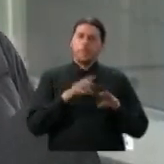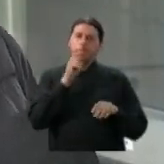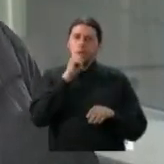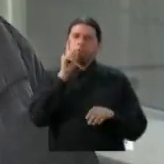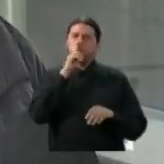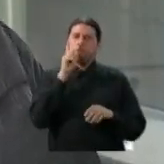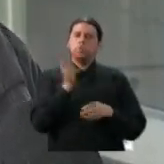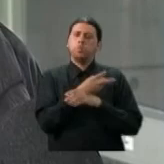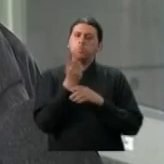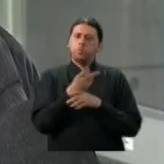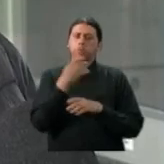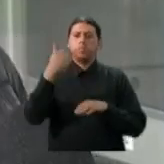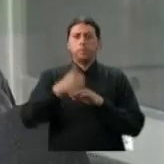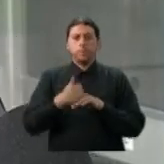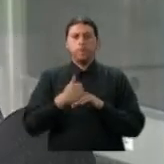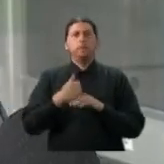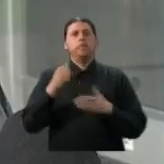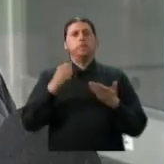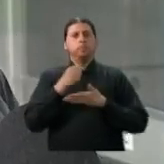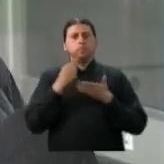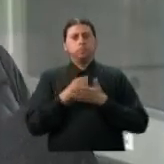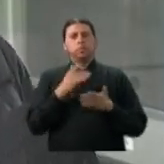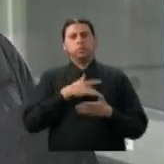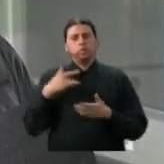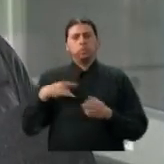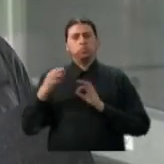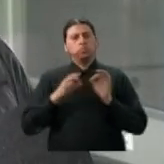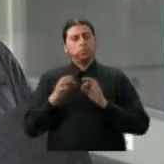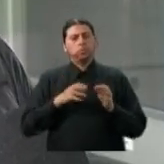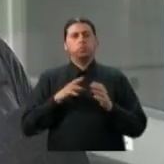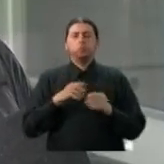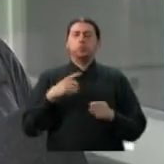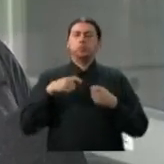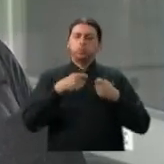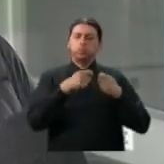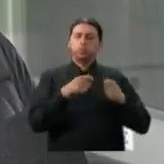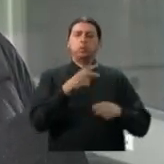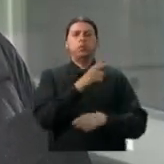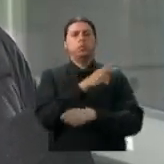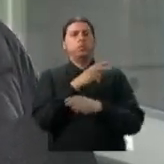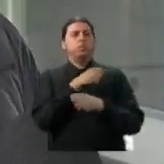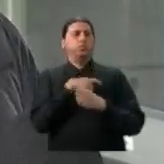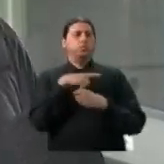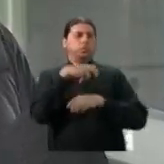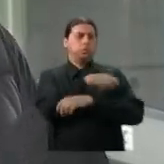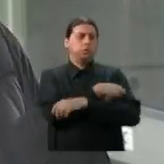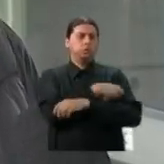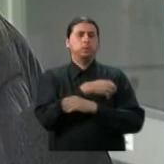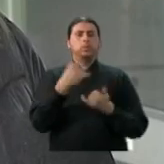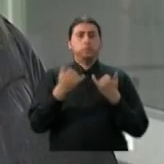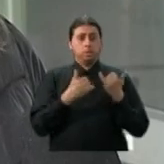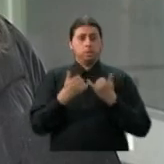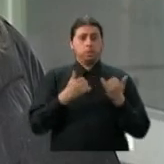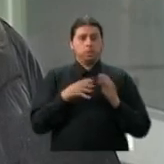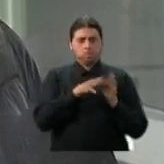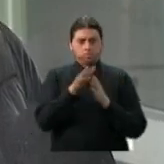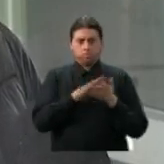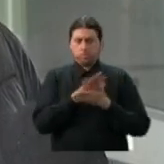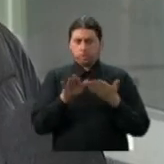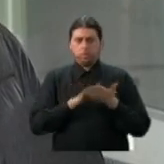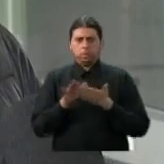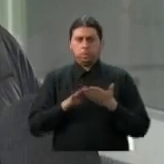dever de orientar os pais a procurarem a unidade de saúde e realizar a vacina. Caso essa orientação não seja